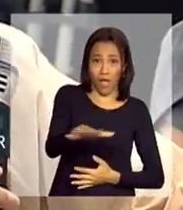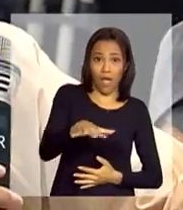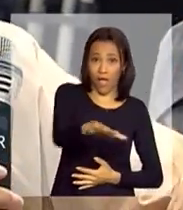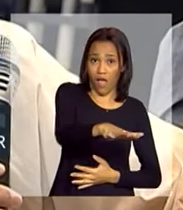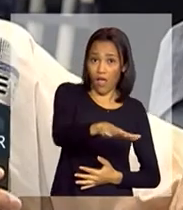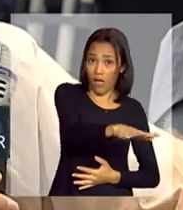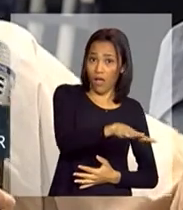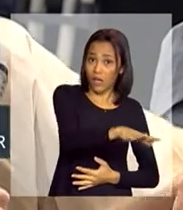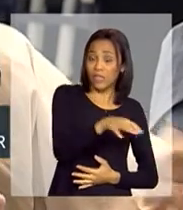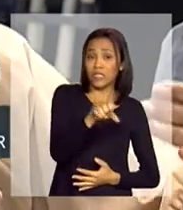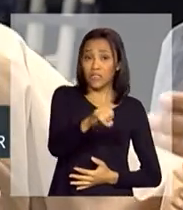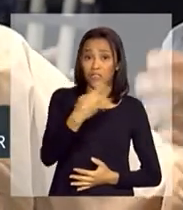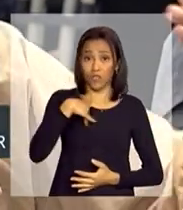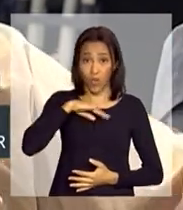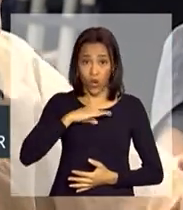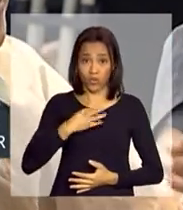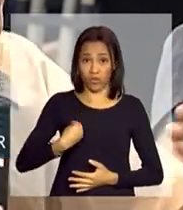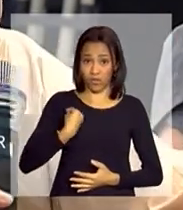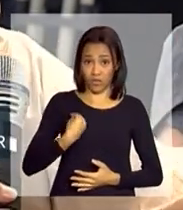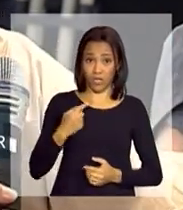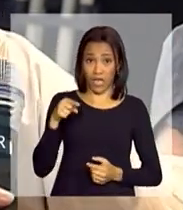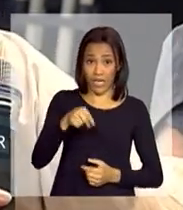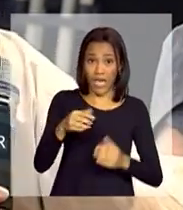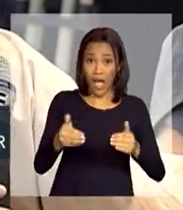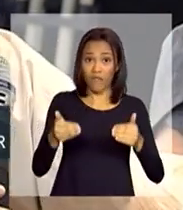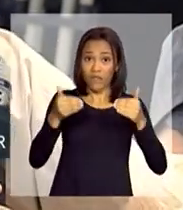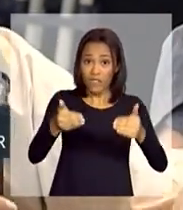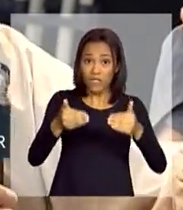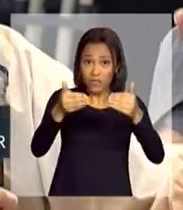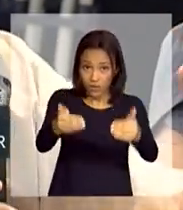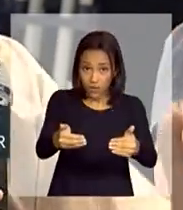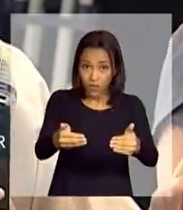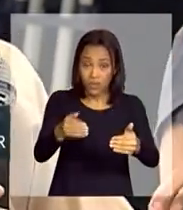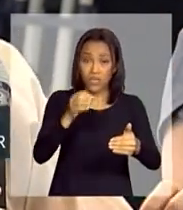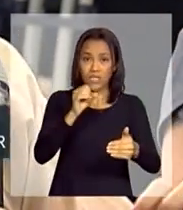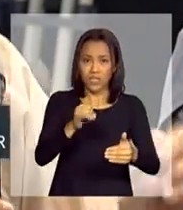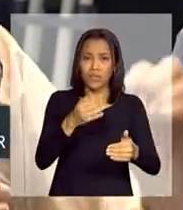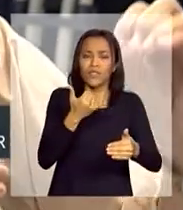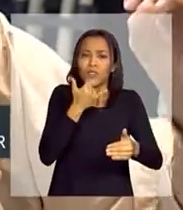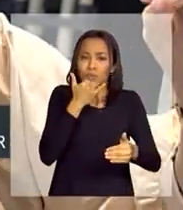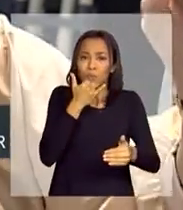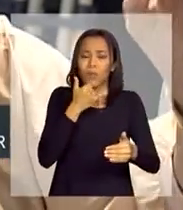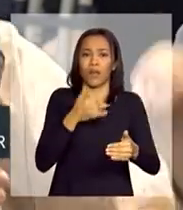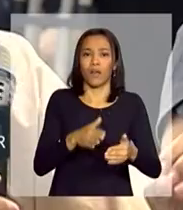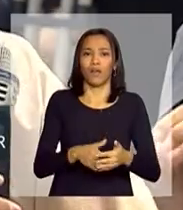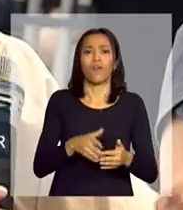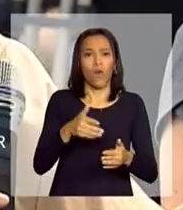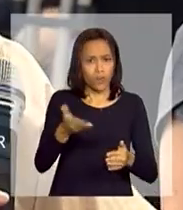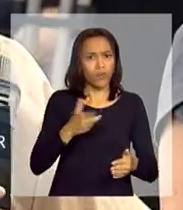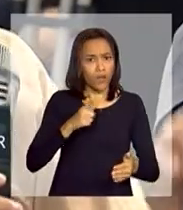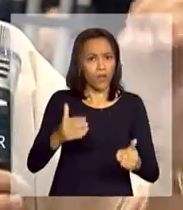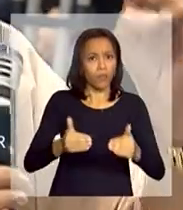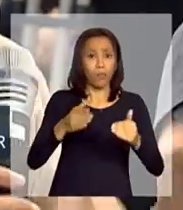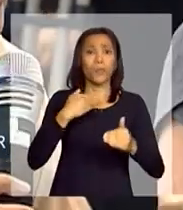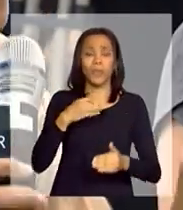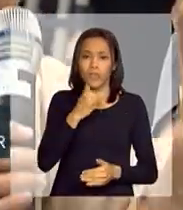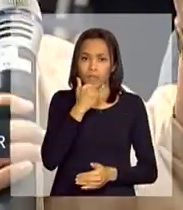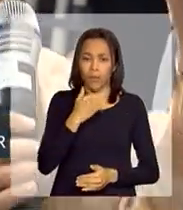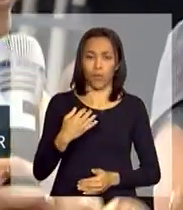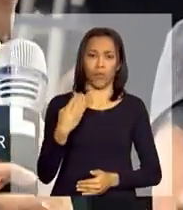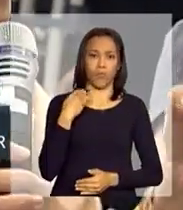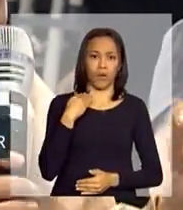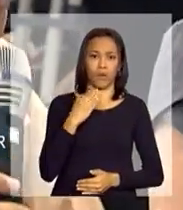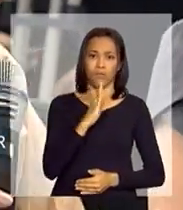nós não deveríamos estar aqui avançando em relação a isso O senhor vai me desculpar Banco Central dizer